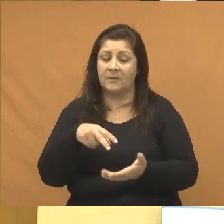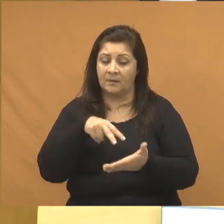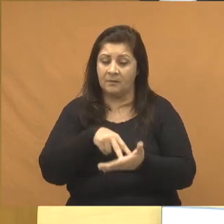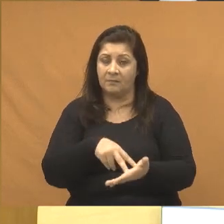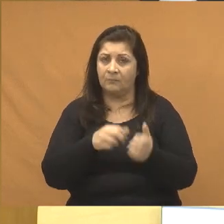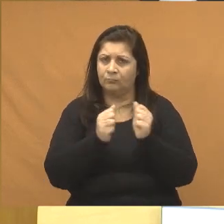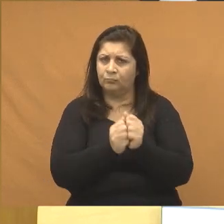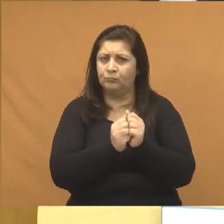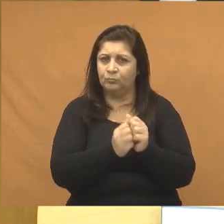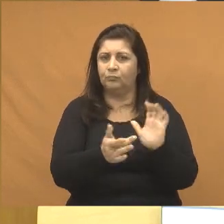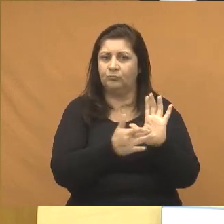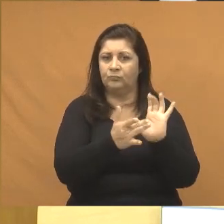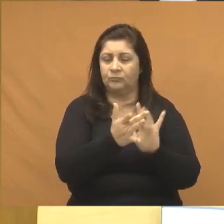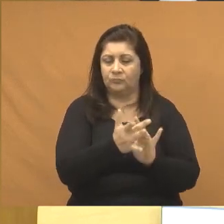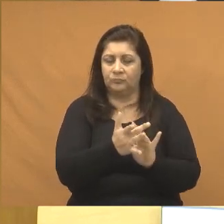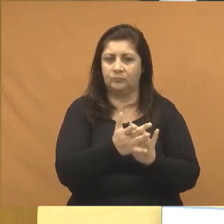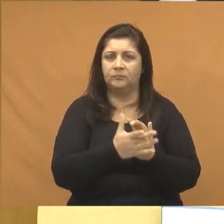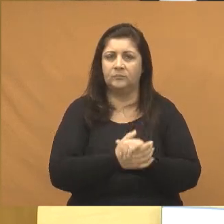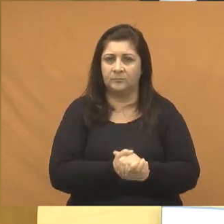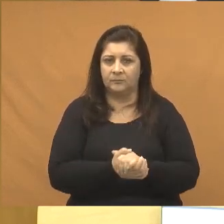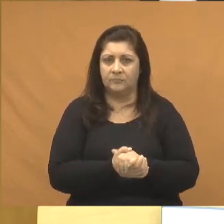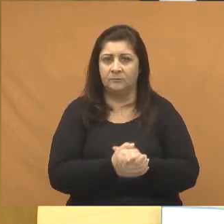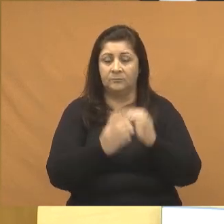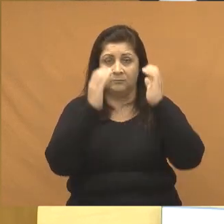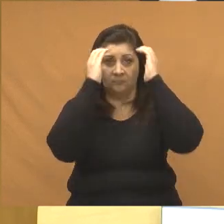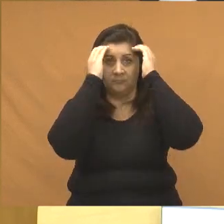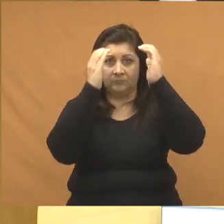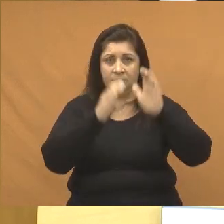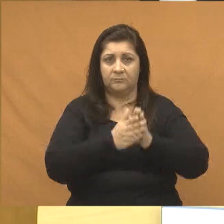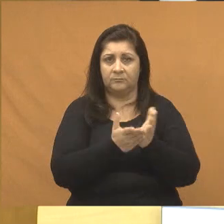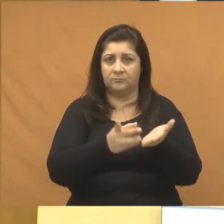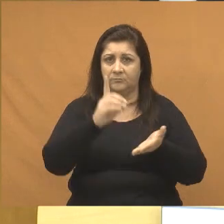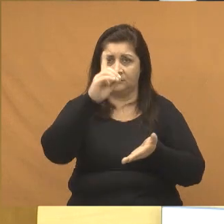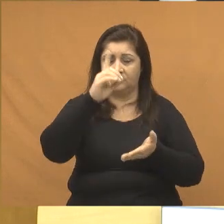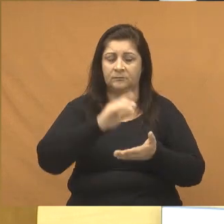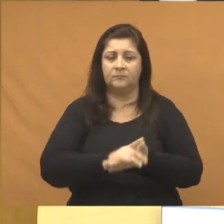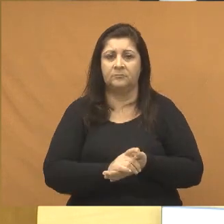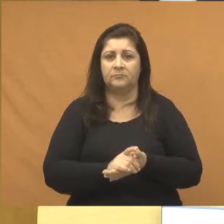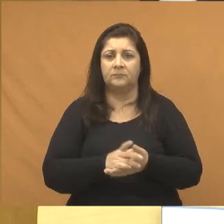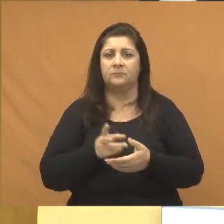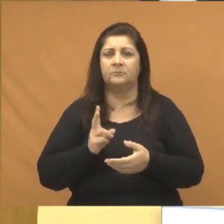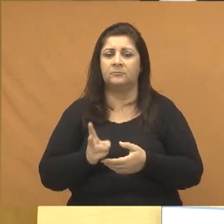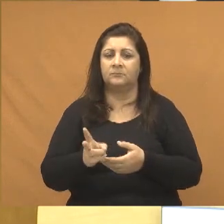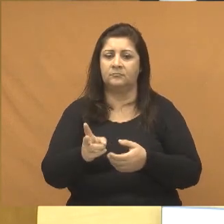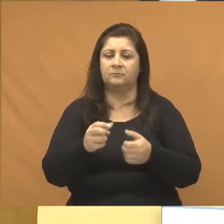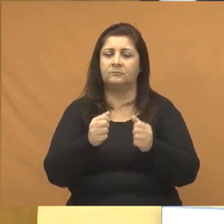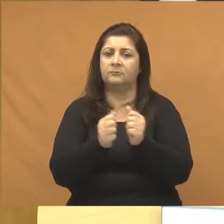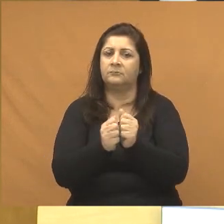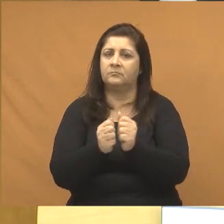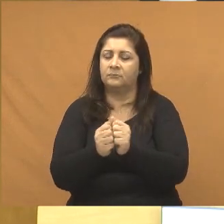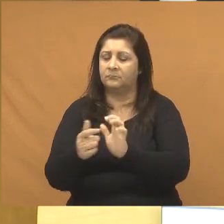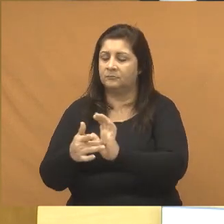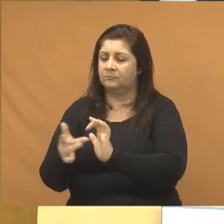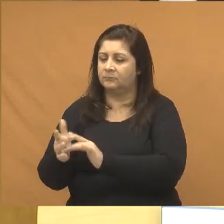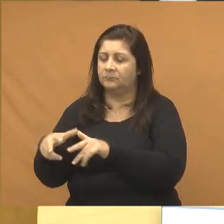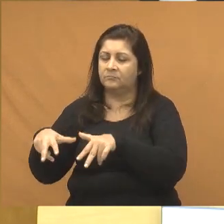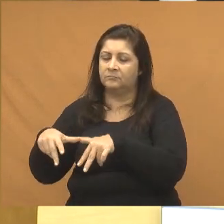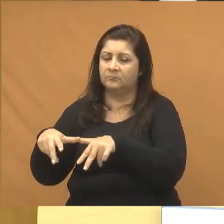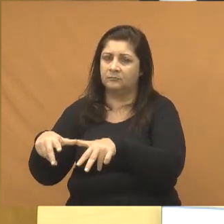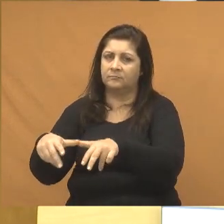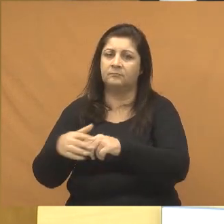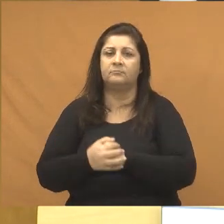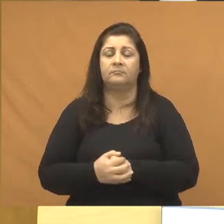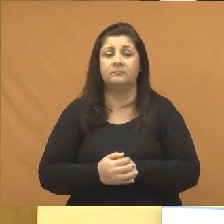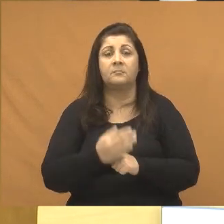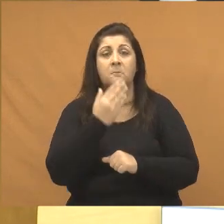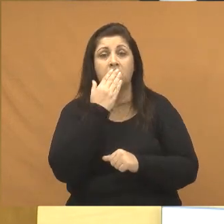mim e minhas palavras, permanecerei em vós. Pedi